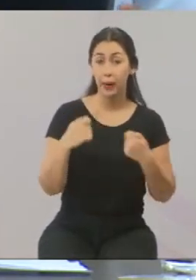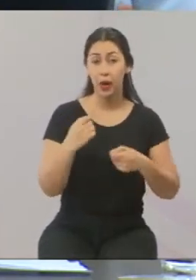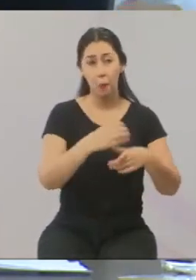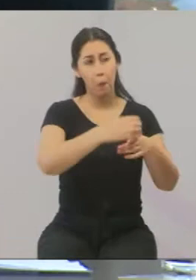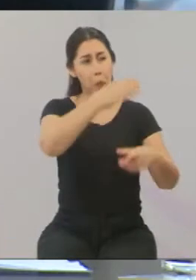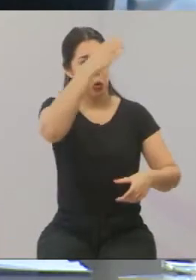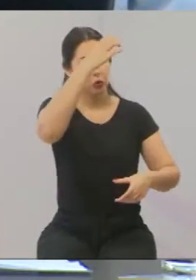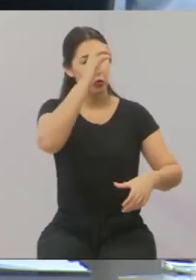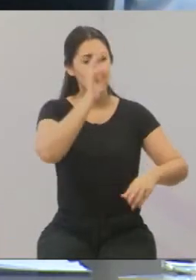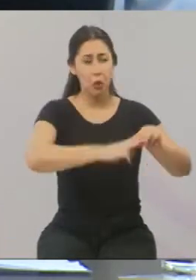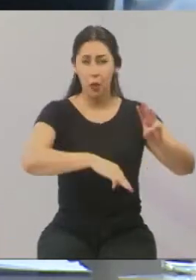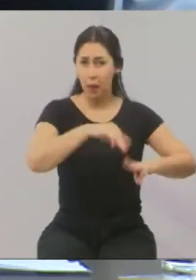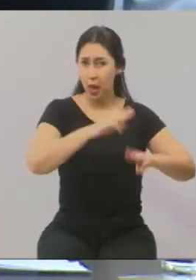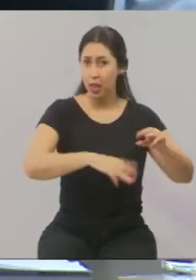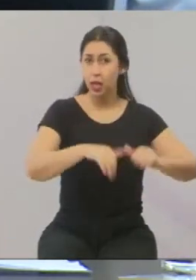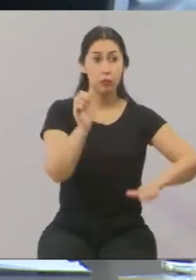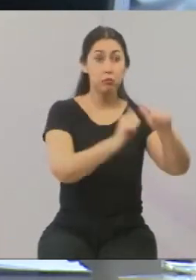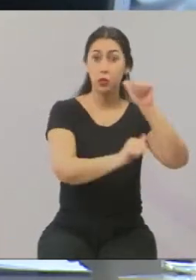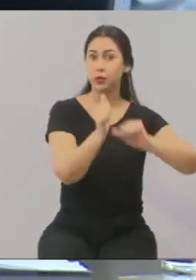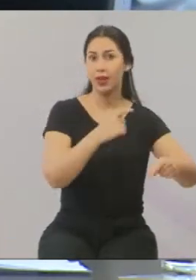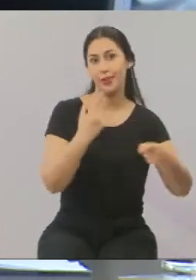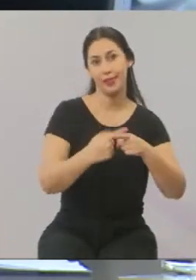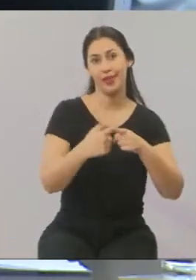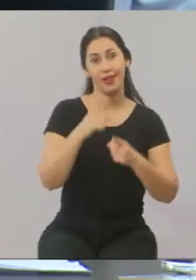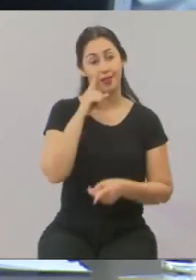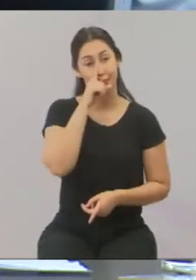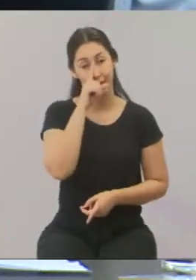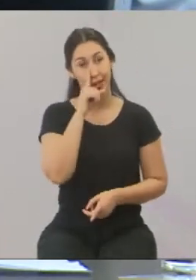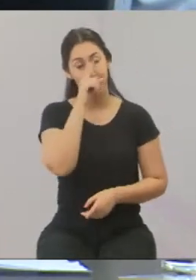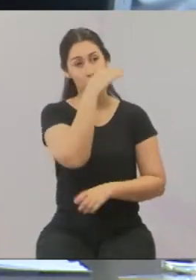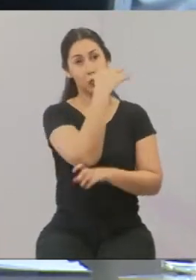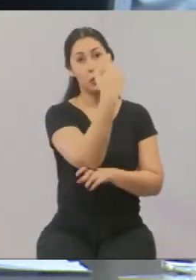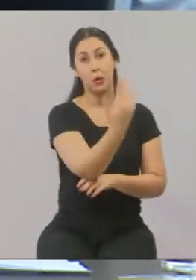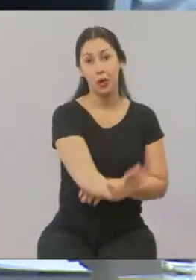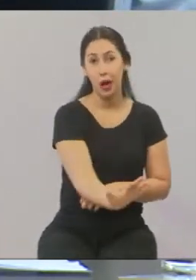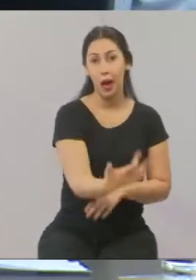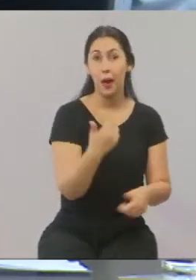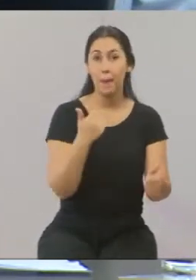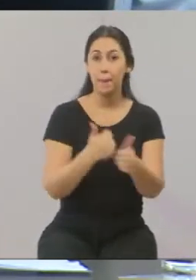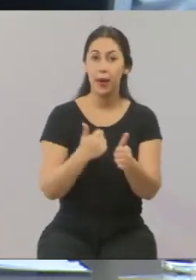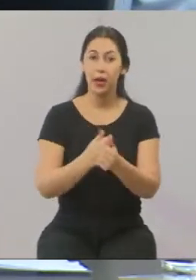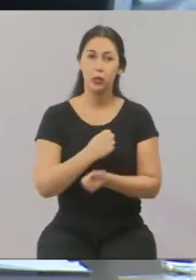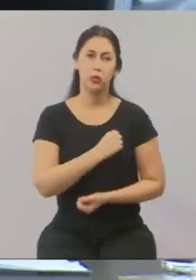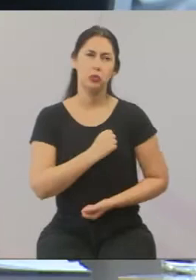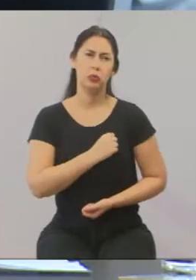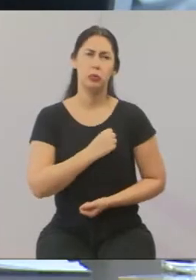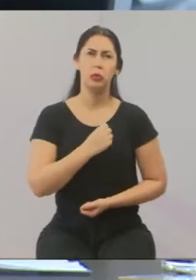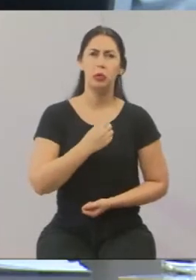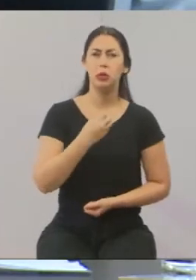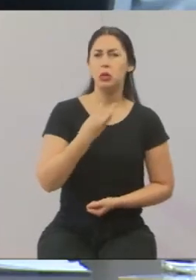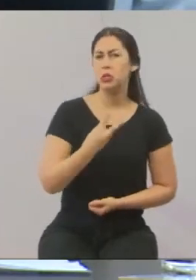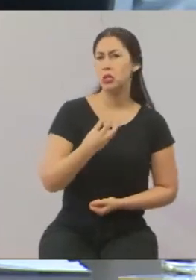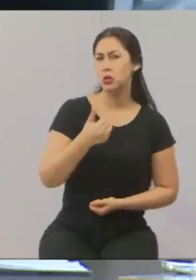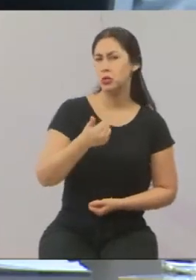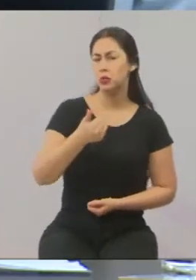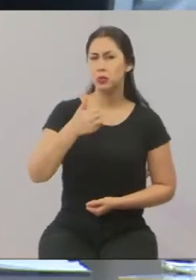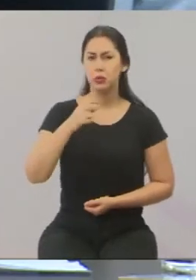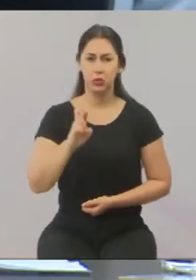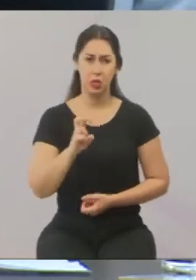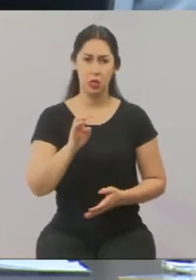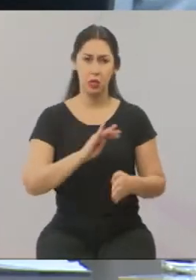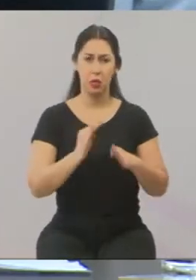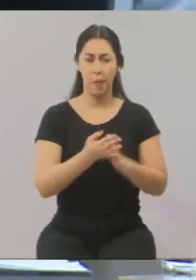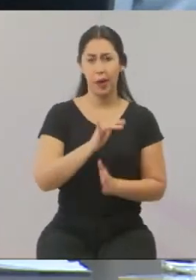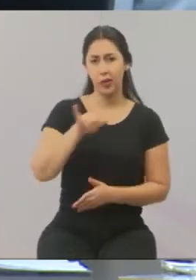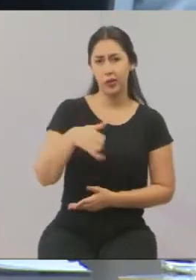de 2 postes de madeira que apresentam risco de queda na estrada Okamura, próximo ao número 3115, no bairro Jamica, em Jacareí, oferecendo